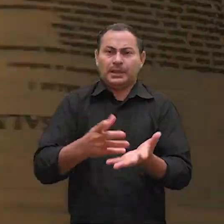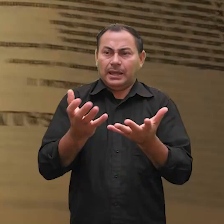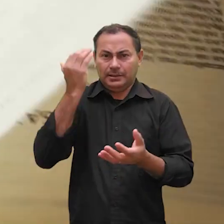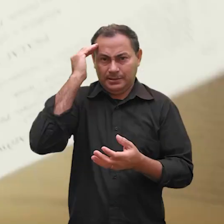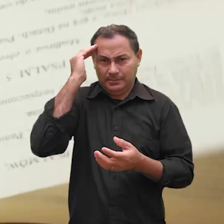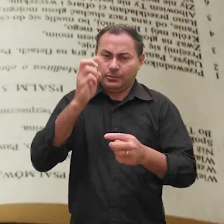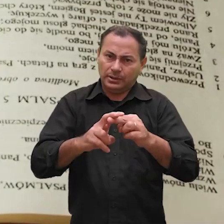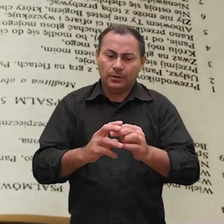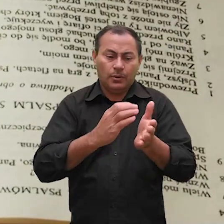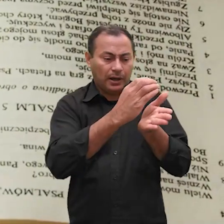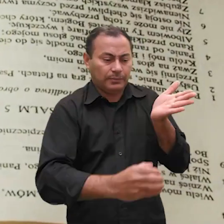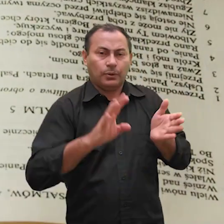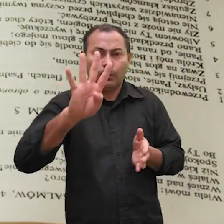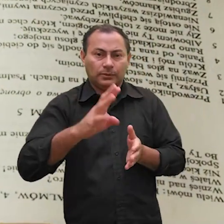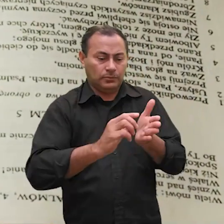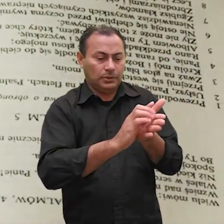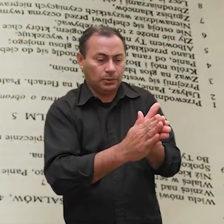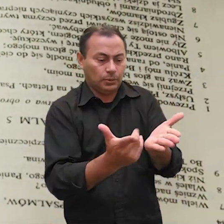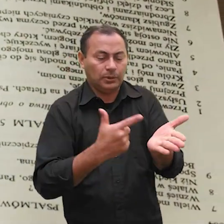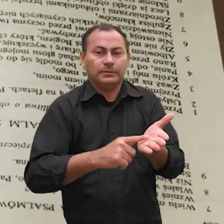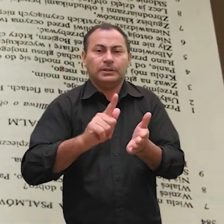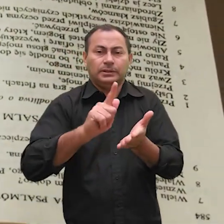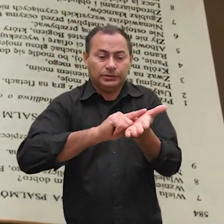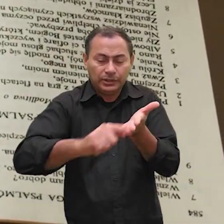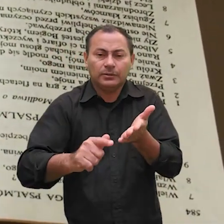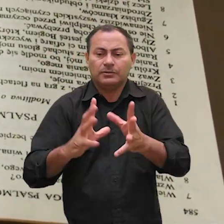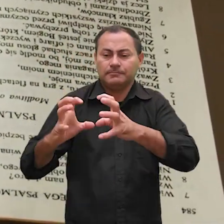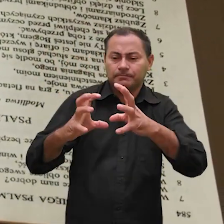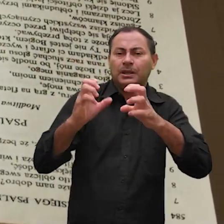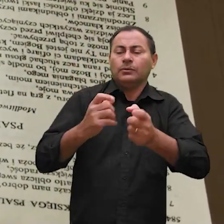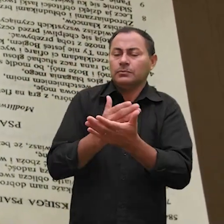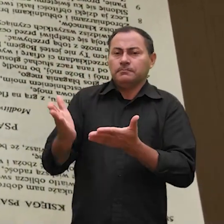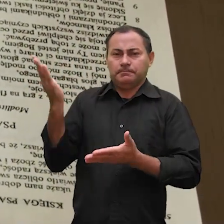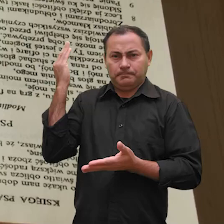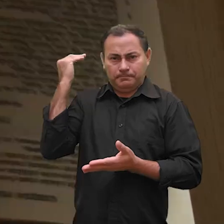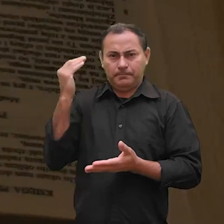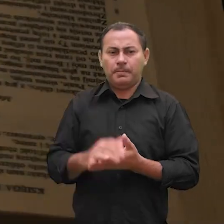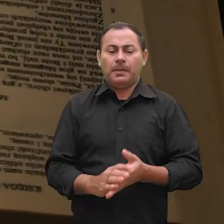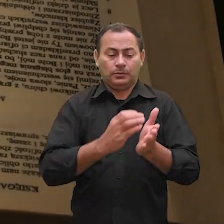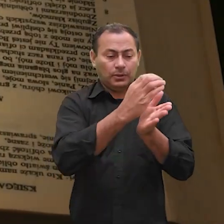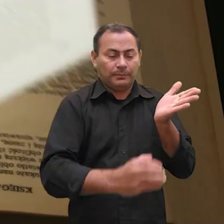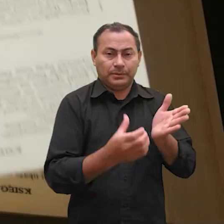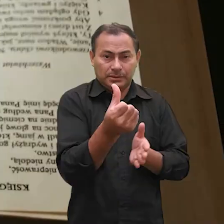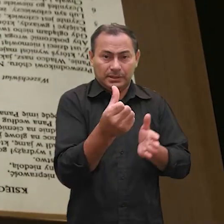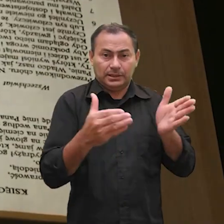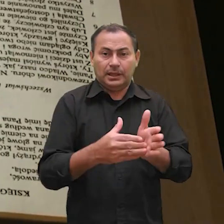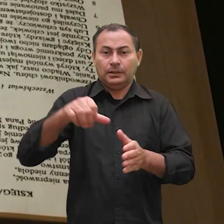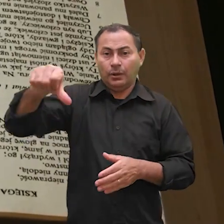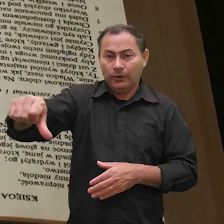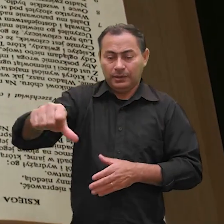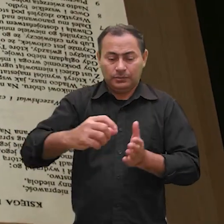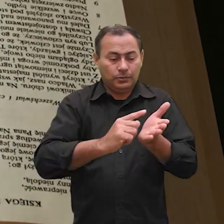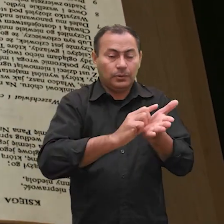de fato. Por isso o capítulo 4 do livro de Gênesis fala sobre o conflito como ele era no princípio. Do capítulo 6